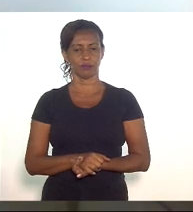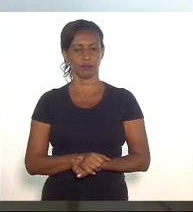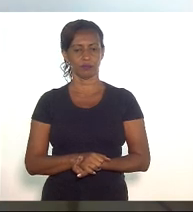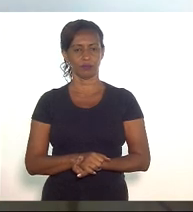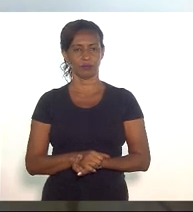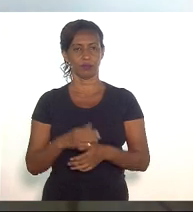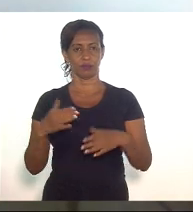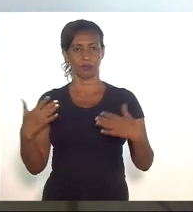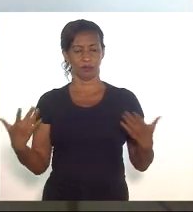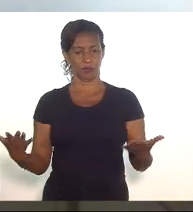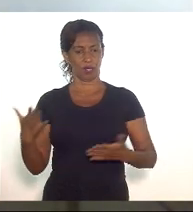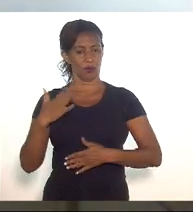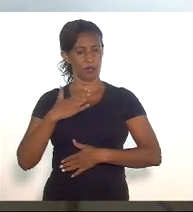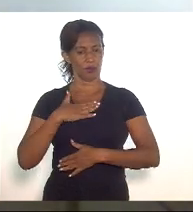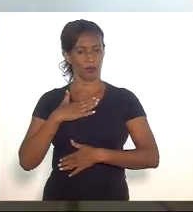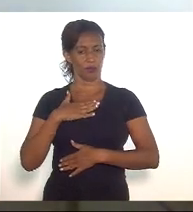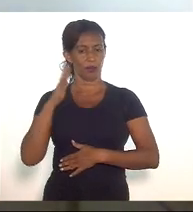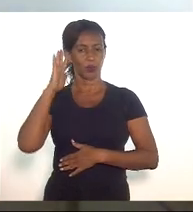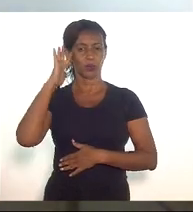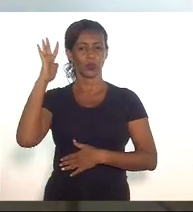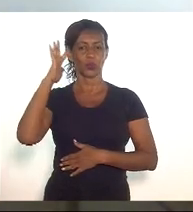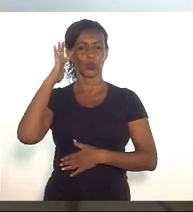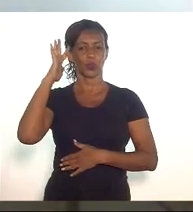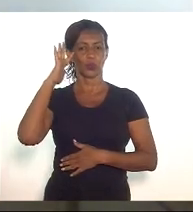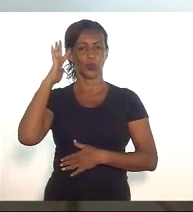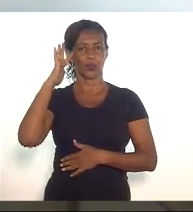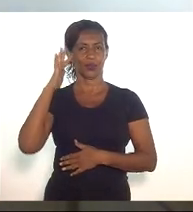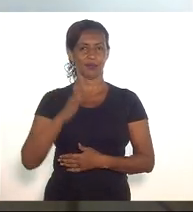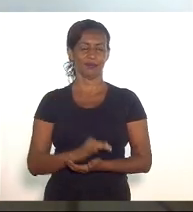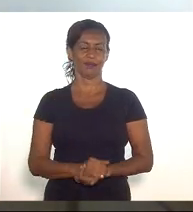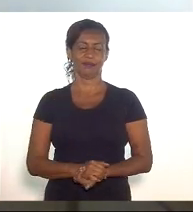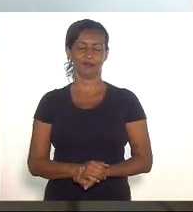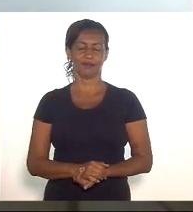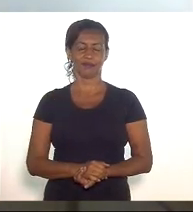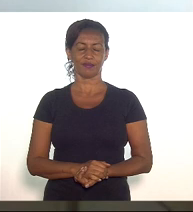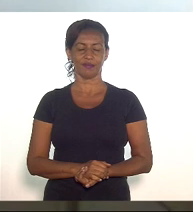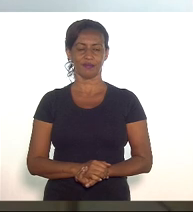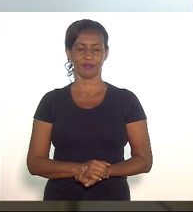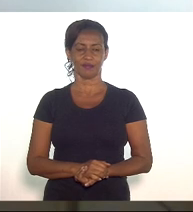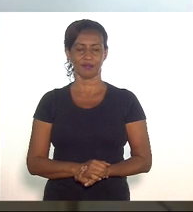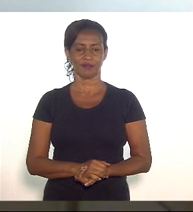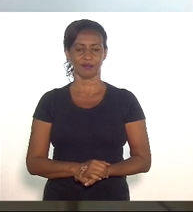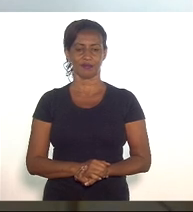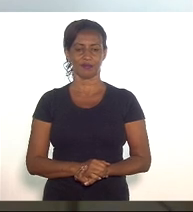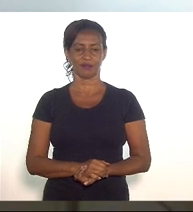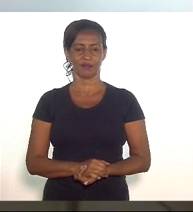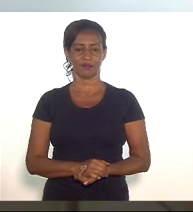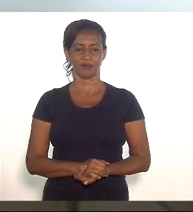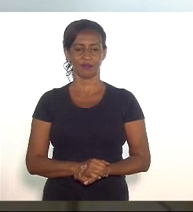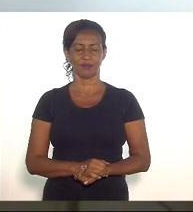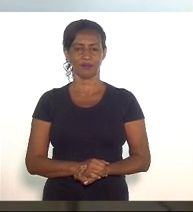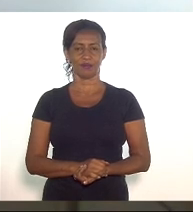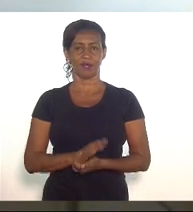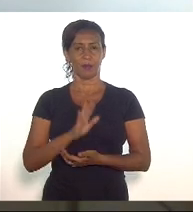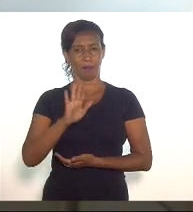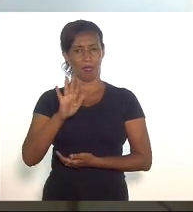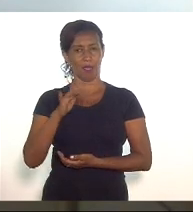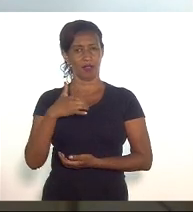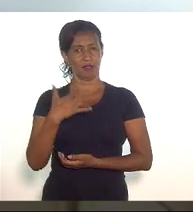Então, esse sempre foi meu sonho de consumo. Agora, eu queria que Vossa Senhoria